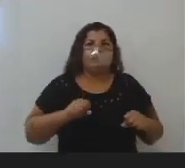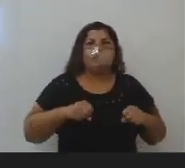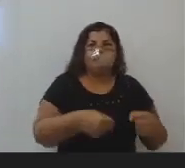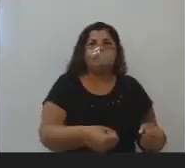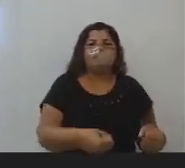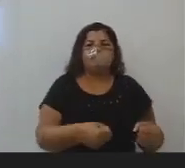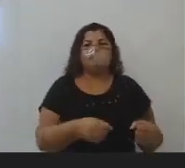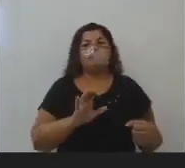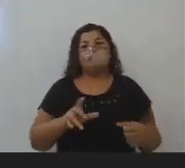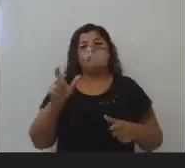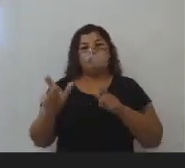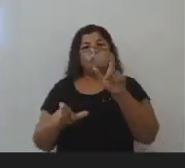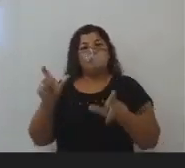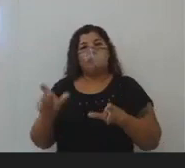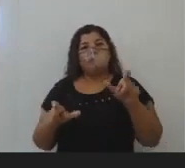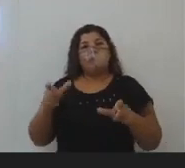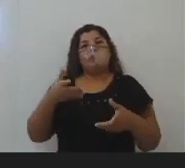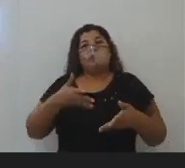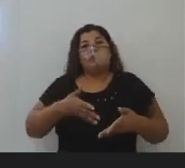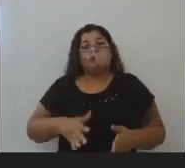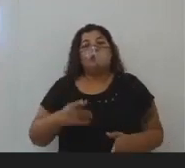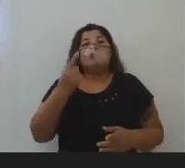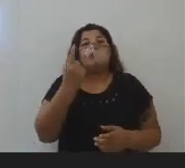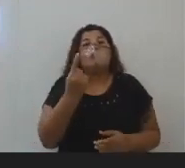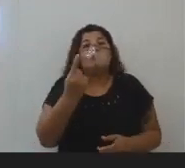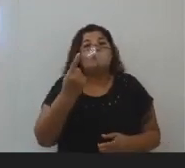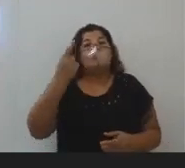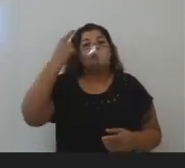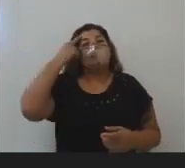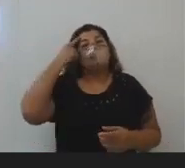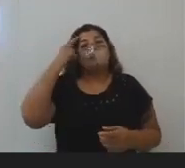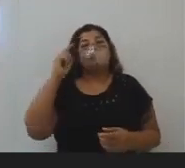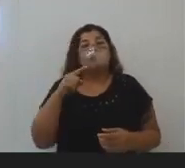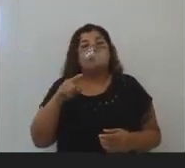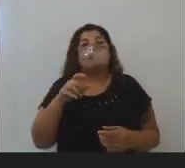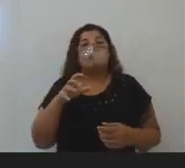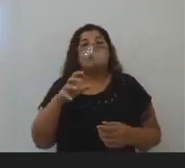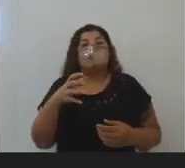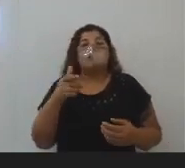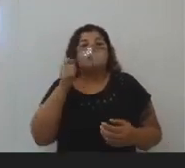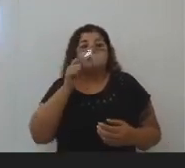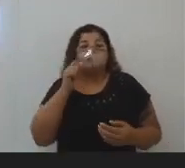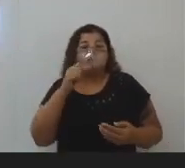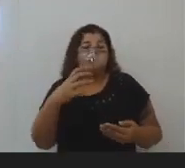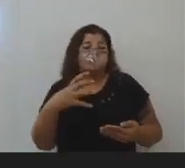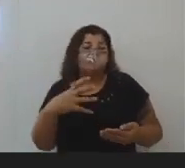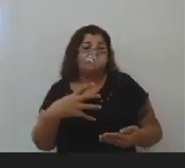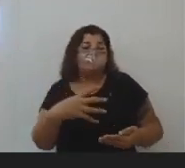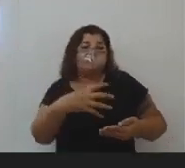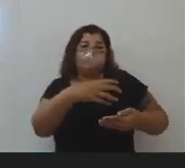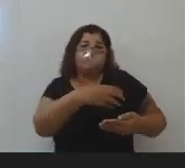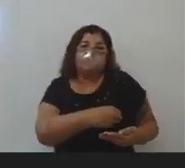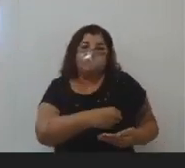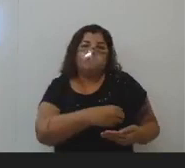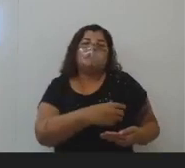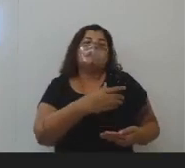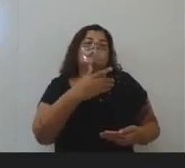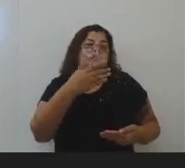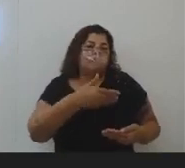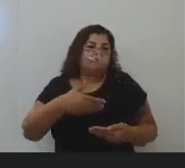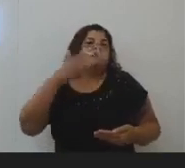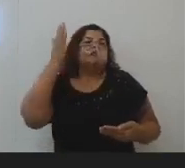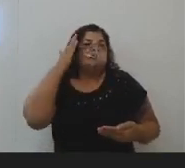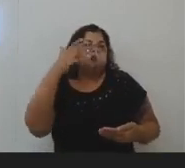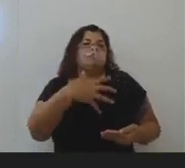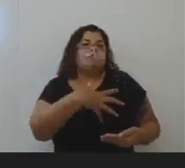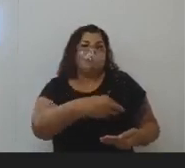seres humanos, nós nascemos apenas com um instinto que é o da sucção. Então, se a mãe ela pega o bebê recém-nascido e coloca no peito, o